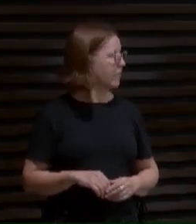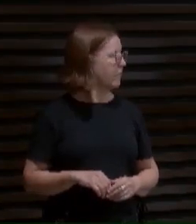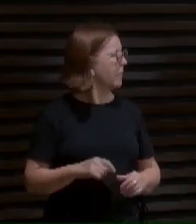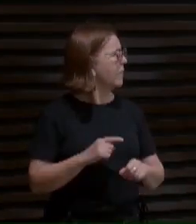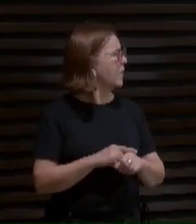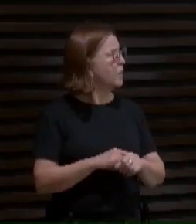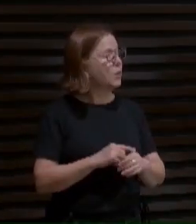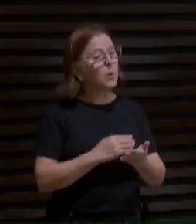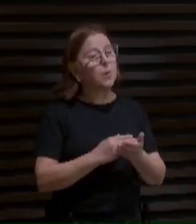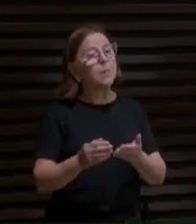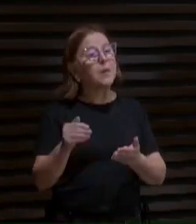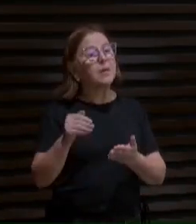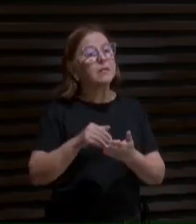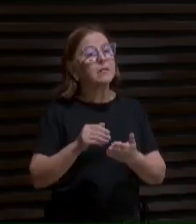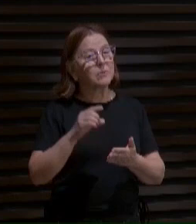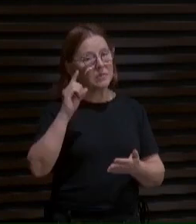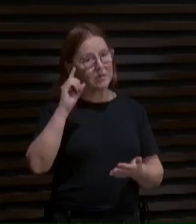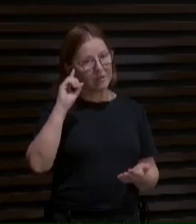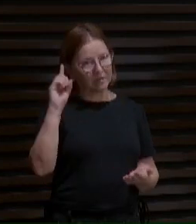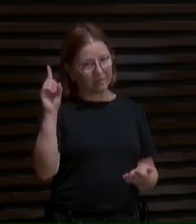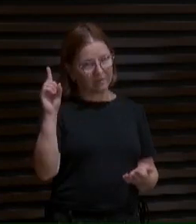começam os últimos dias?